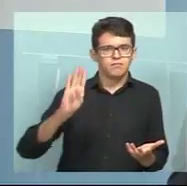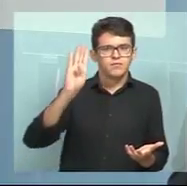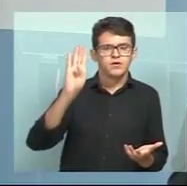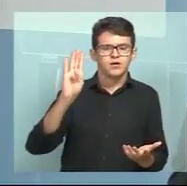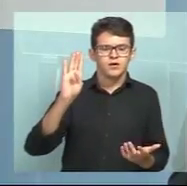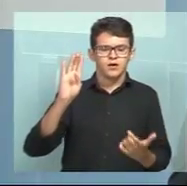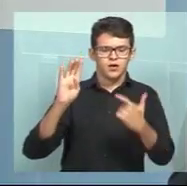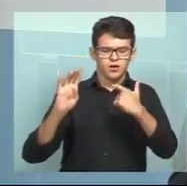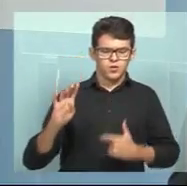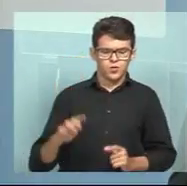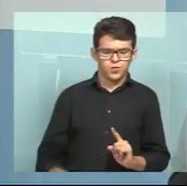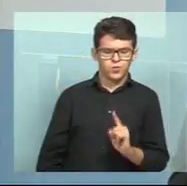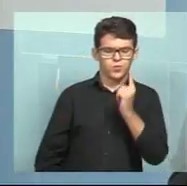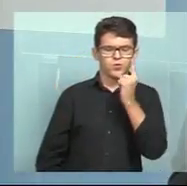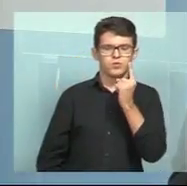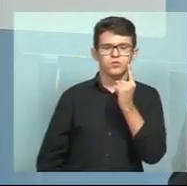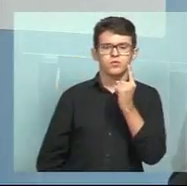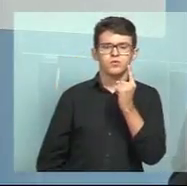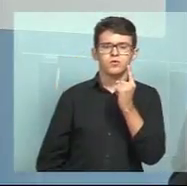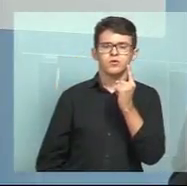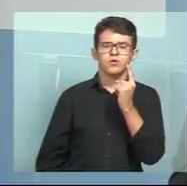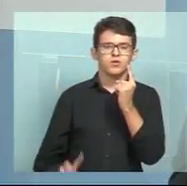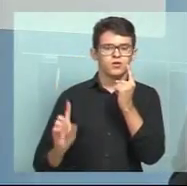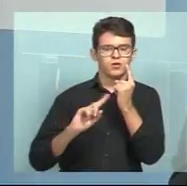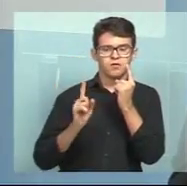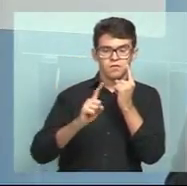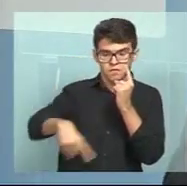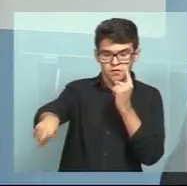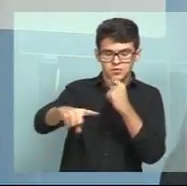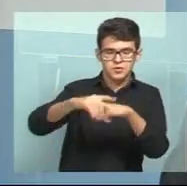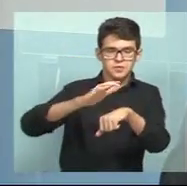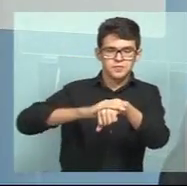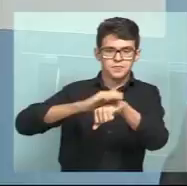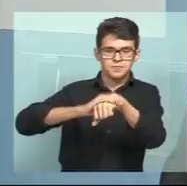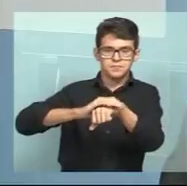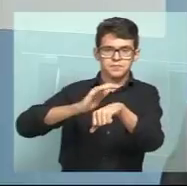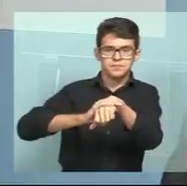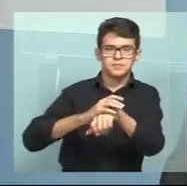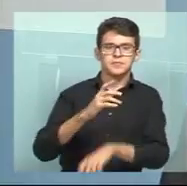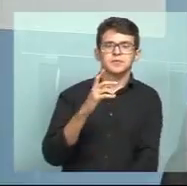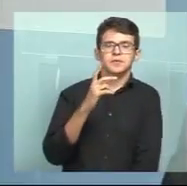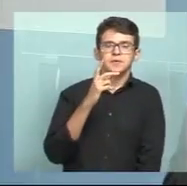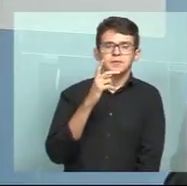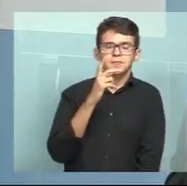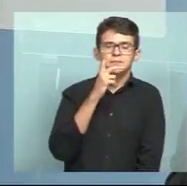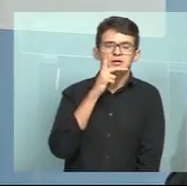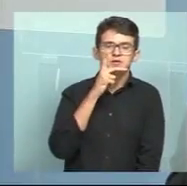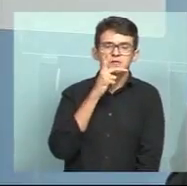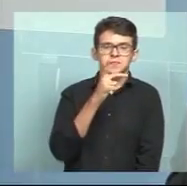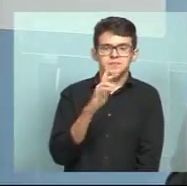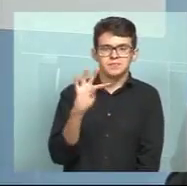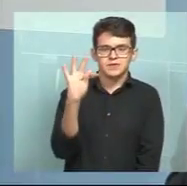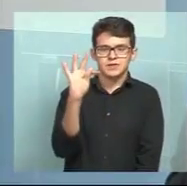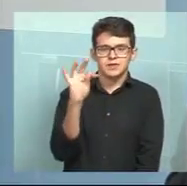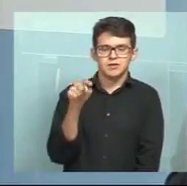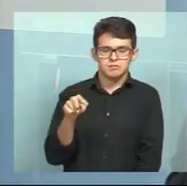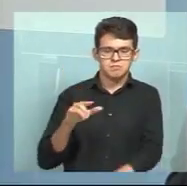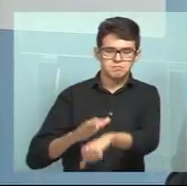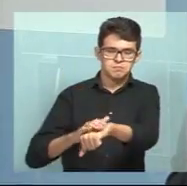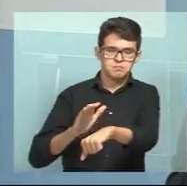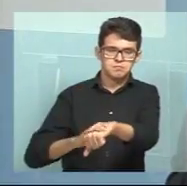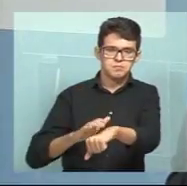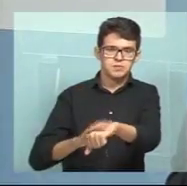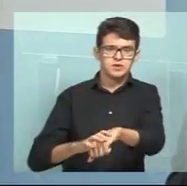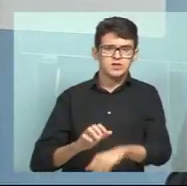essa candidatura só tem sentido se vocês forem capazes, isso na reunião, ele dizendo lá para a reunião, de fazê-la mesmo